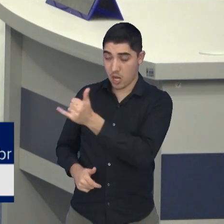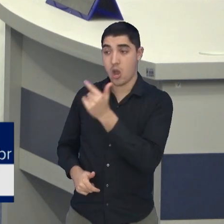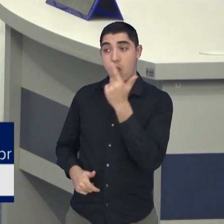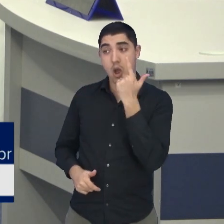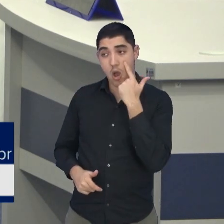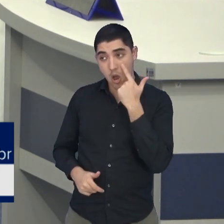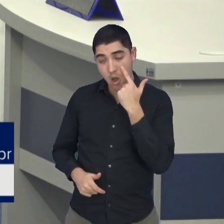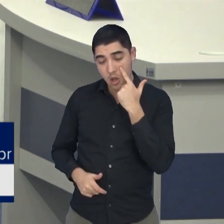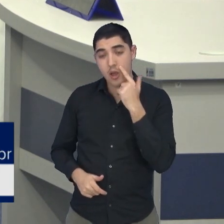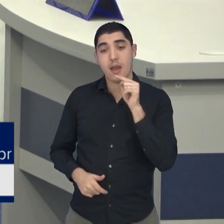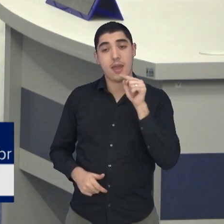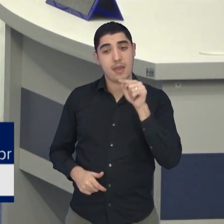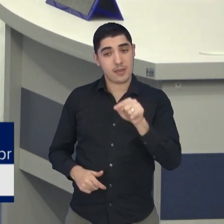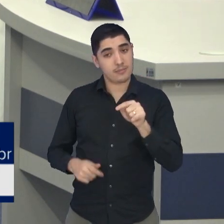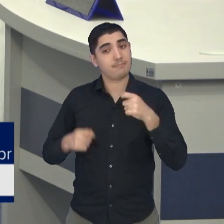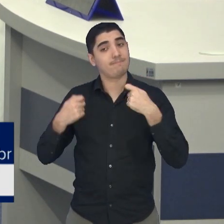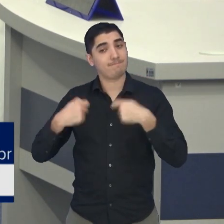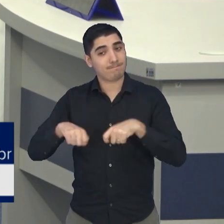que